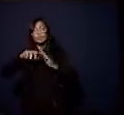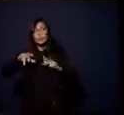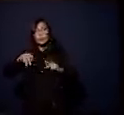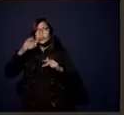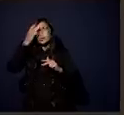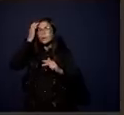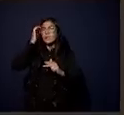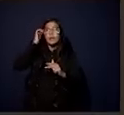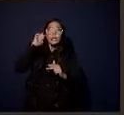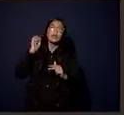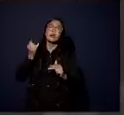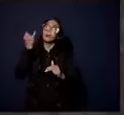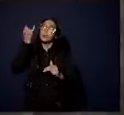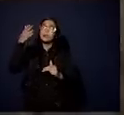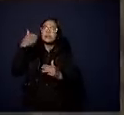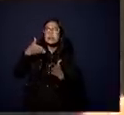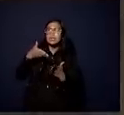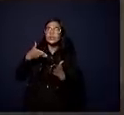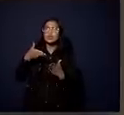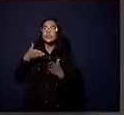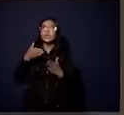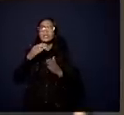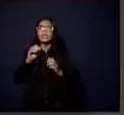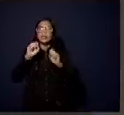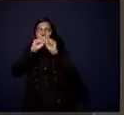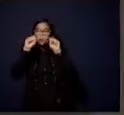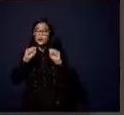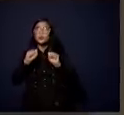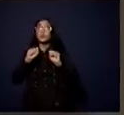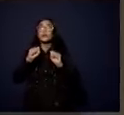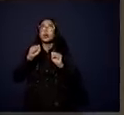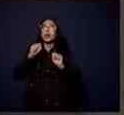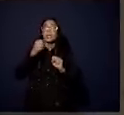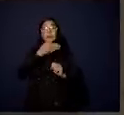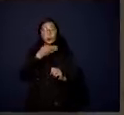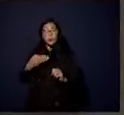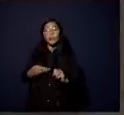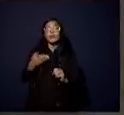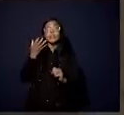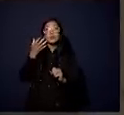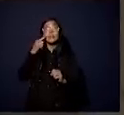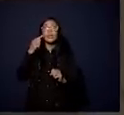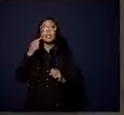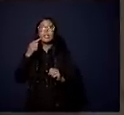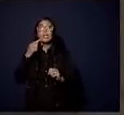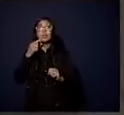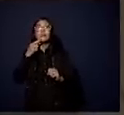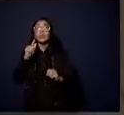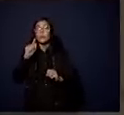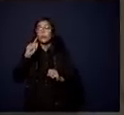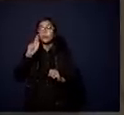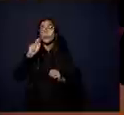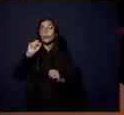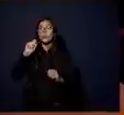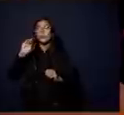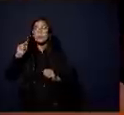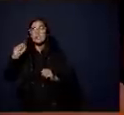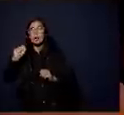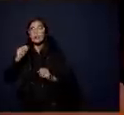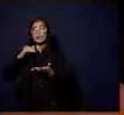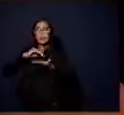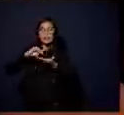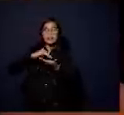uma das reformas estruturais mais importantes que o governo quer fazer e eu gostava Guimarães que a secretário executivo